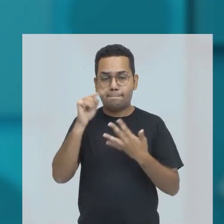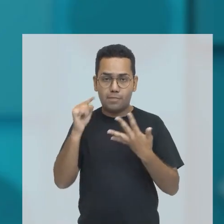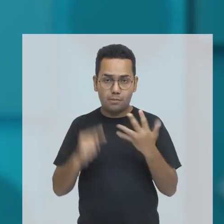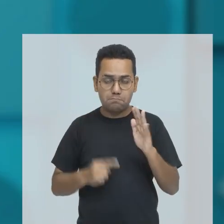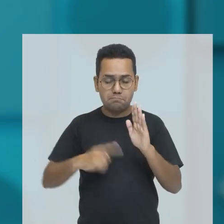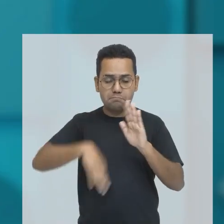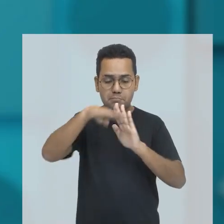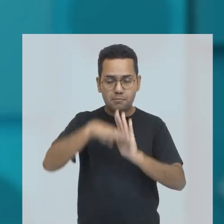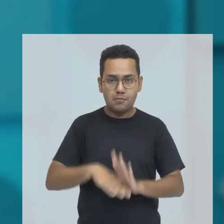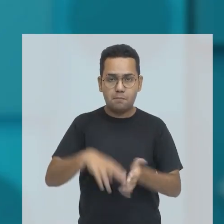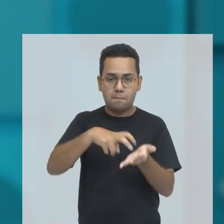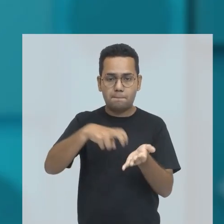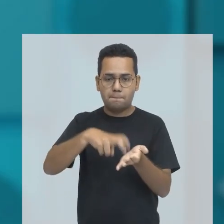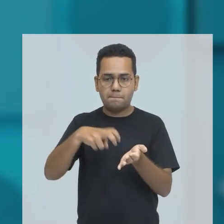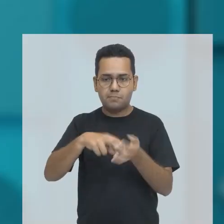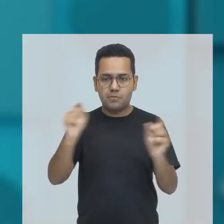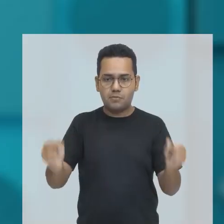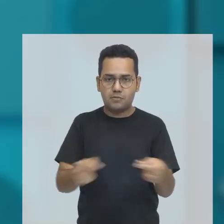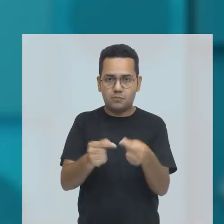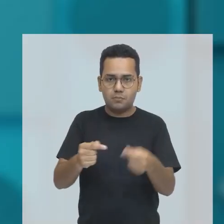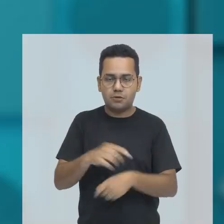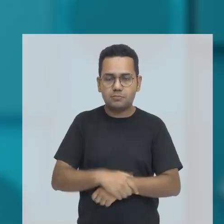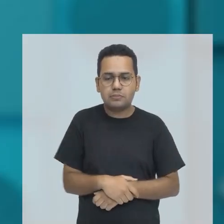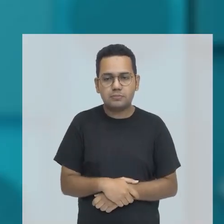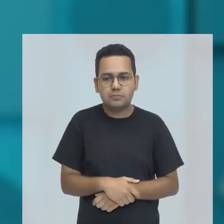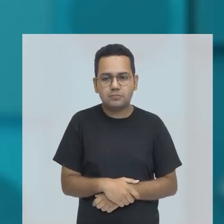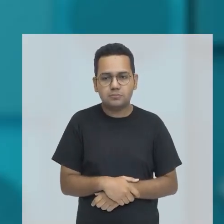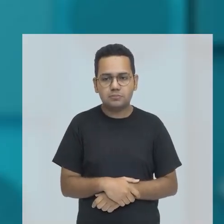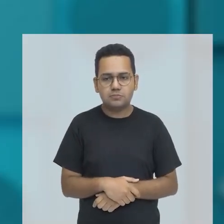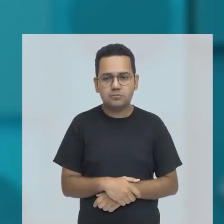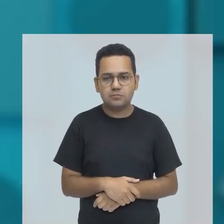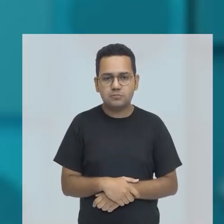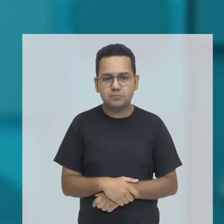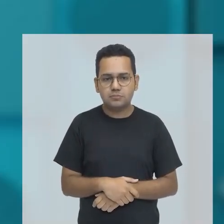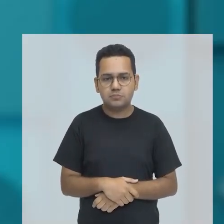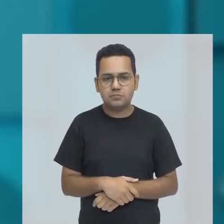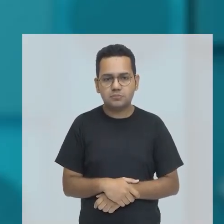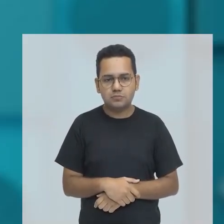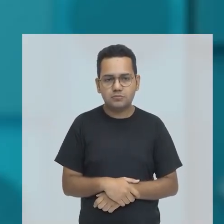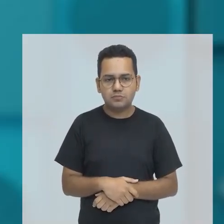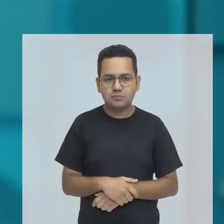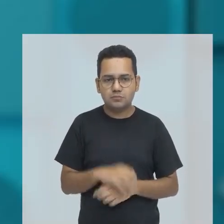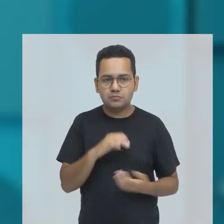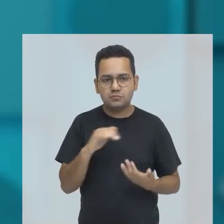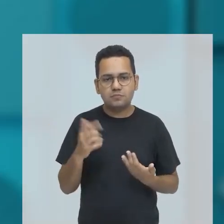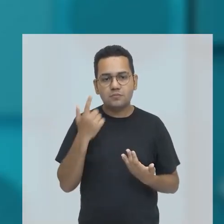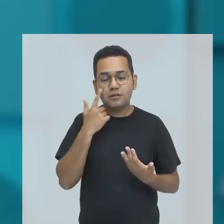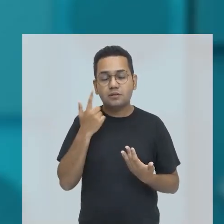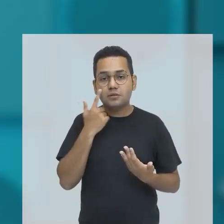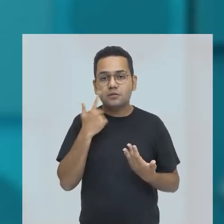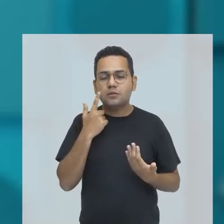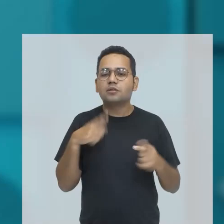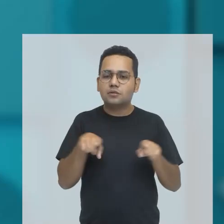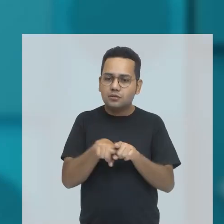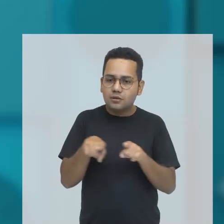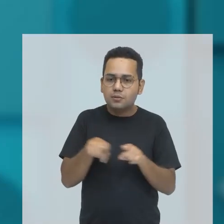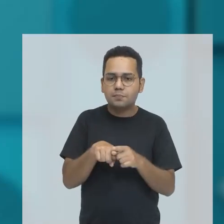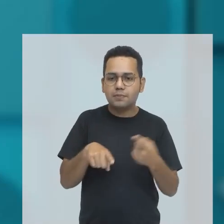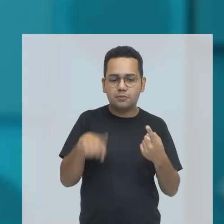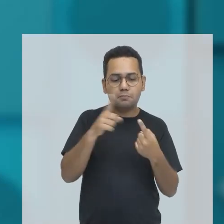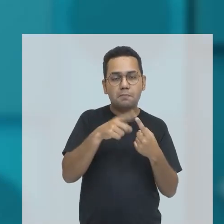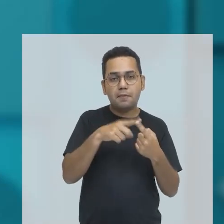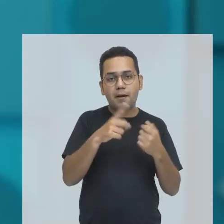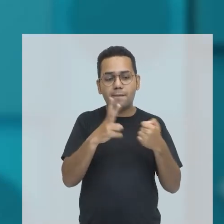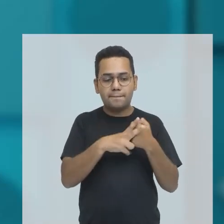esse vocabulário relacionado aí a sinais de trânsito. Bem, nós também vimos, né, essa linguagem verbal e não verbal relacionado